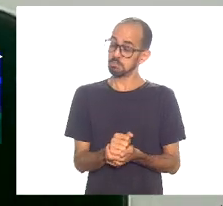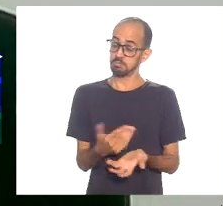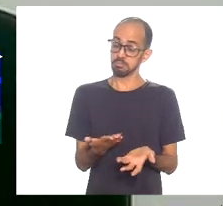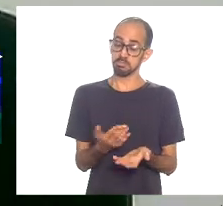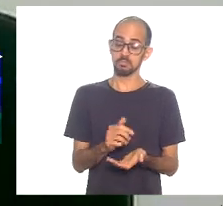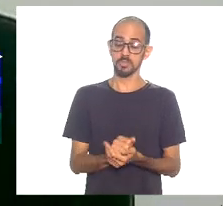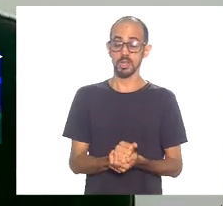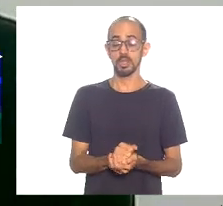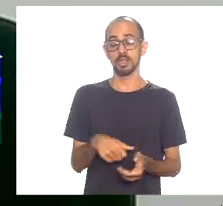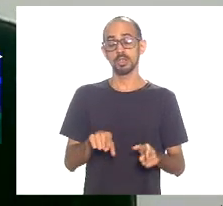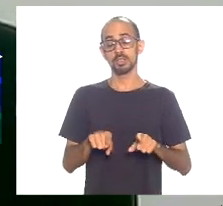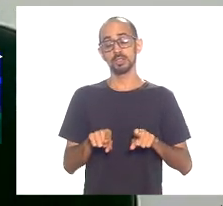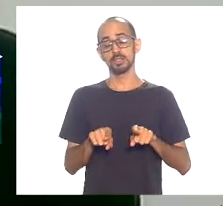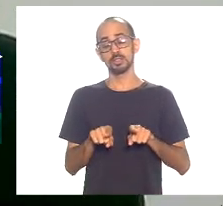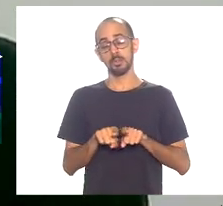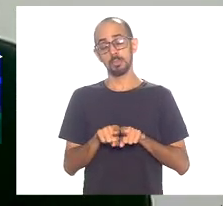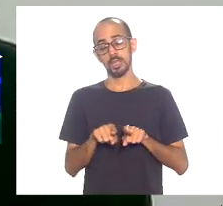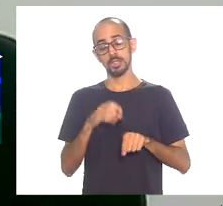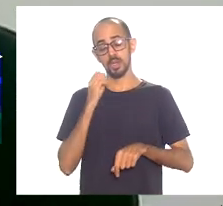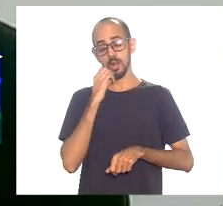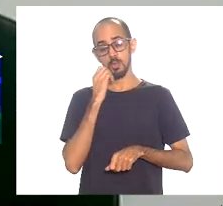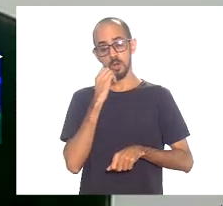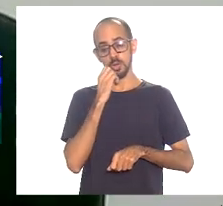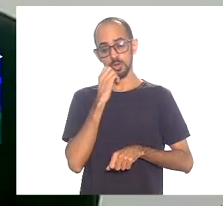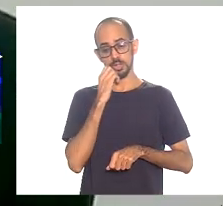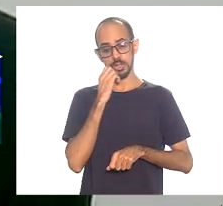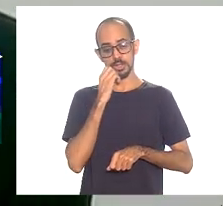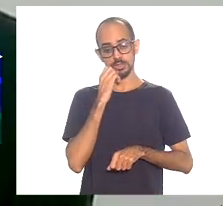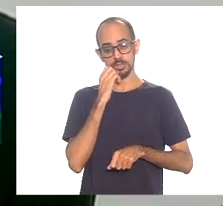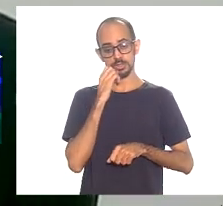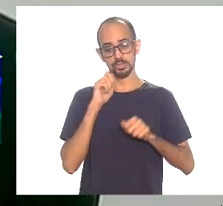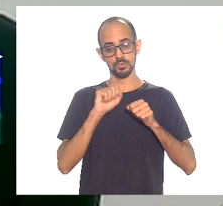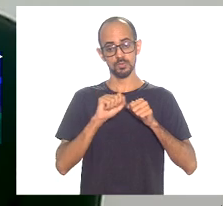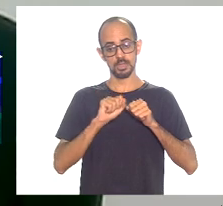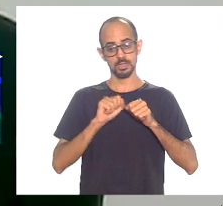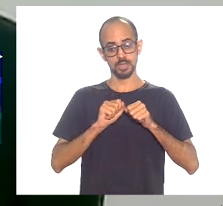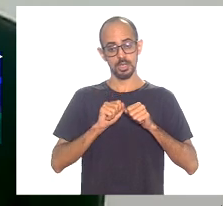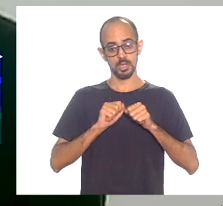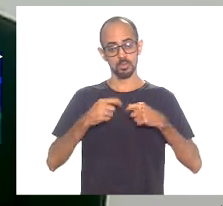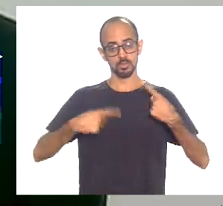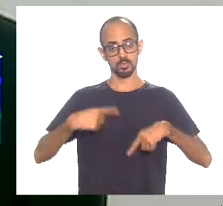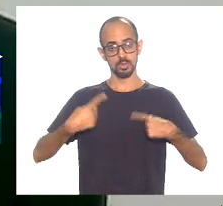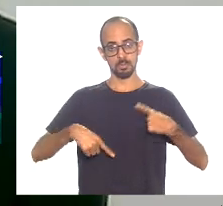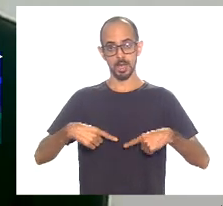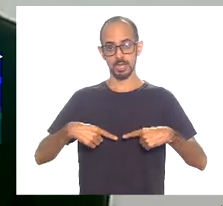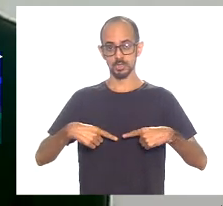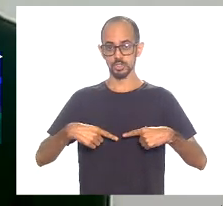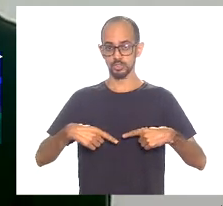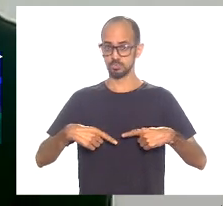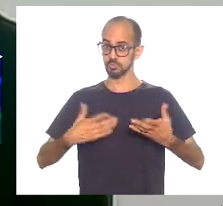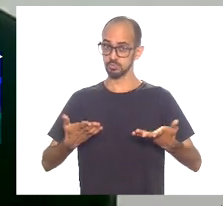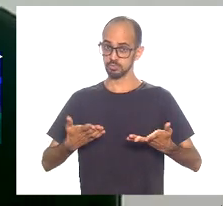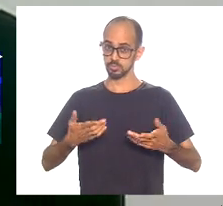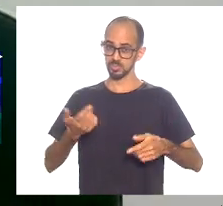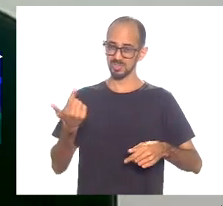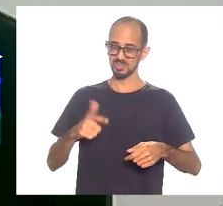e que nós temos a oportunidade de fazer um debate sem a